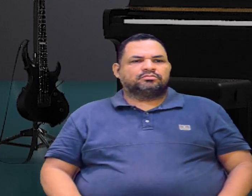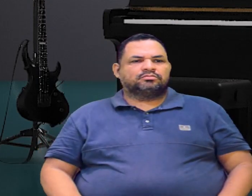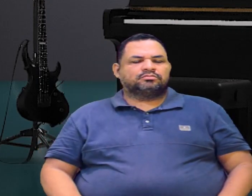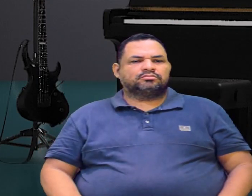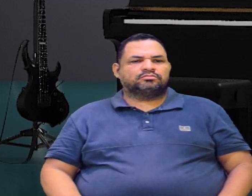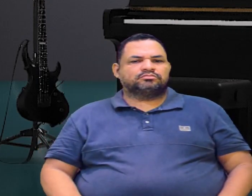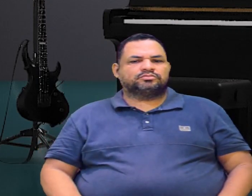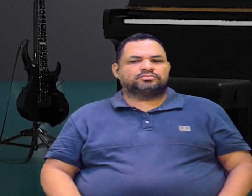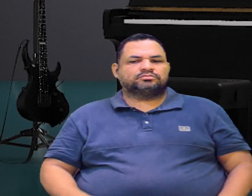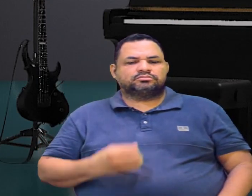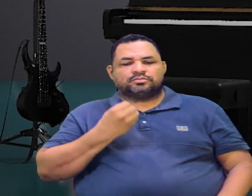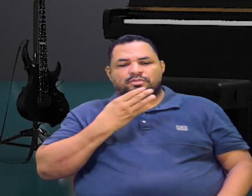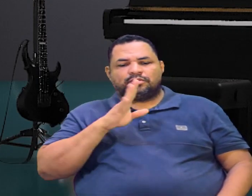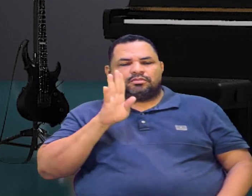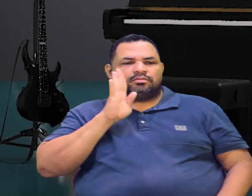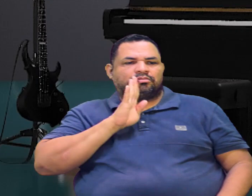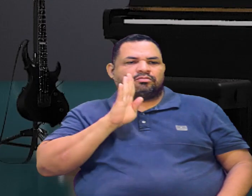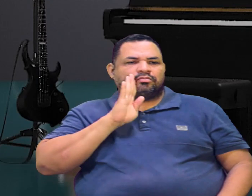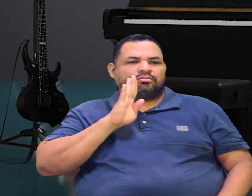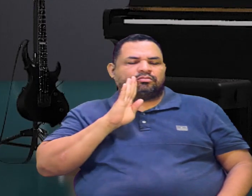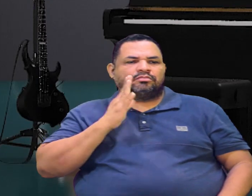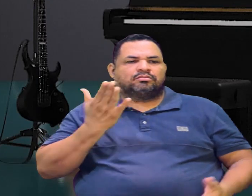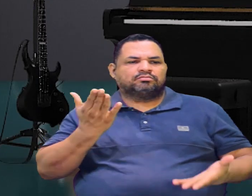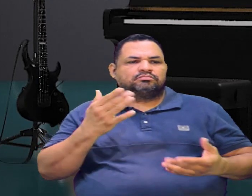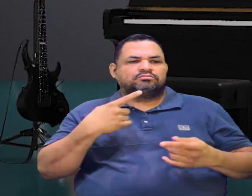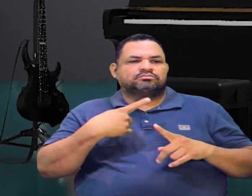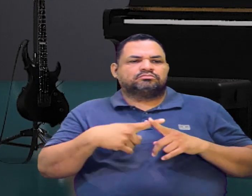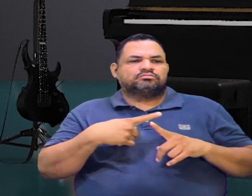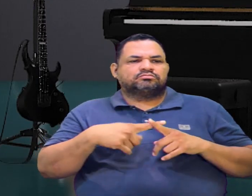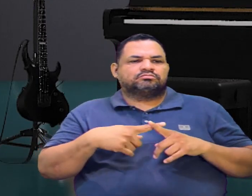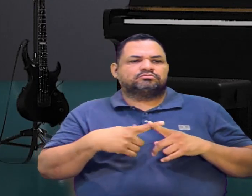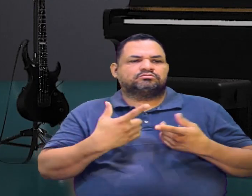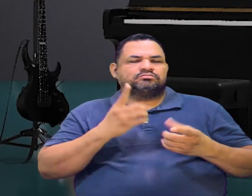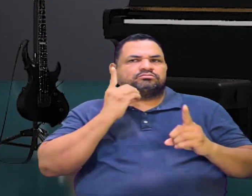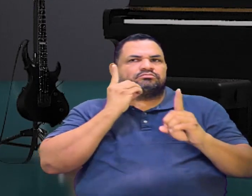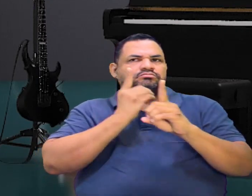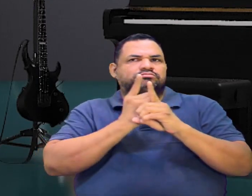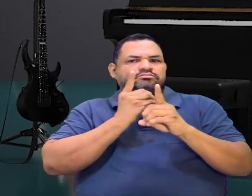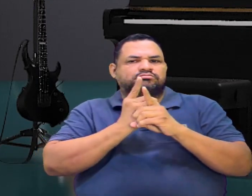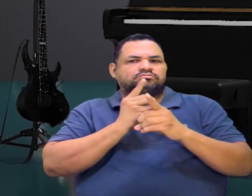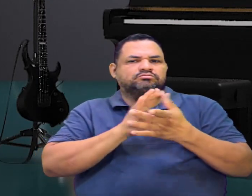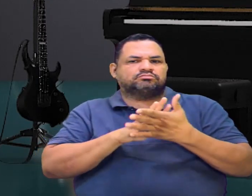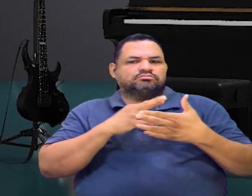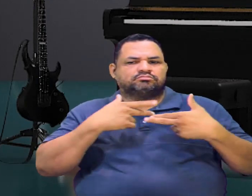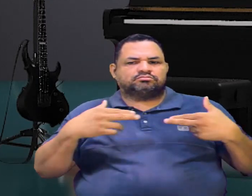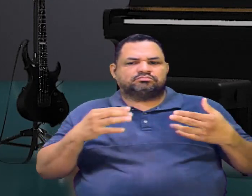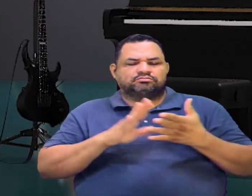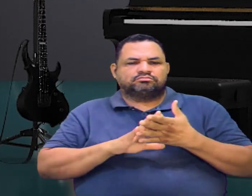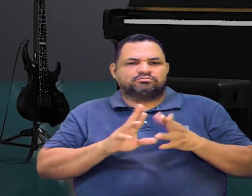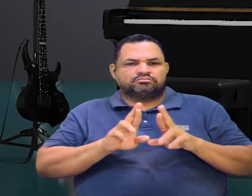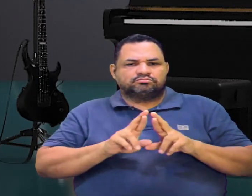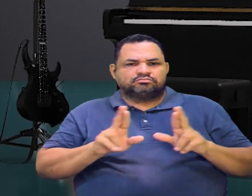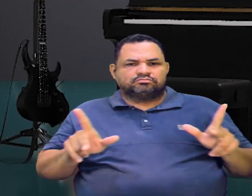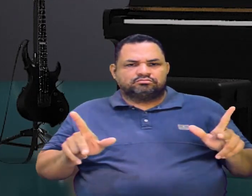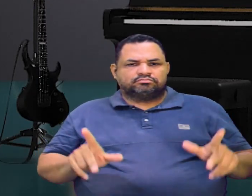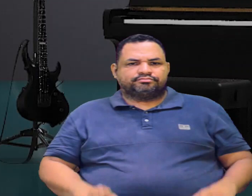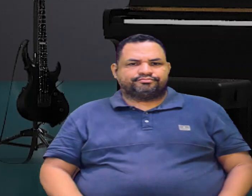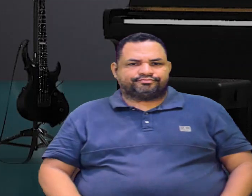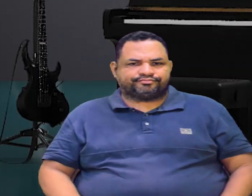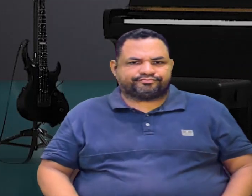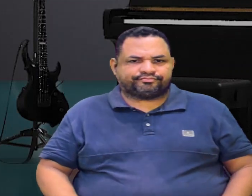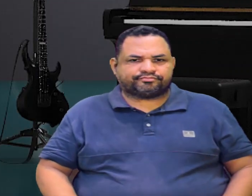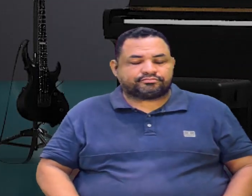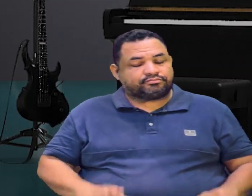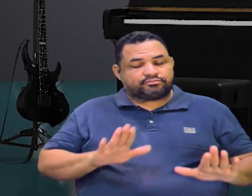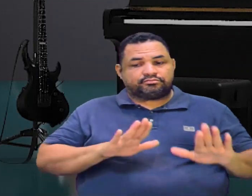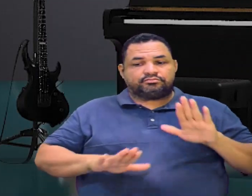é legal, né, a arte, porque você descobre coisas diferentes, né? Isso ainda tem mais essa nuance aí, varia de